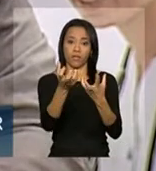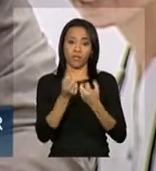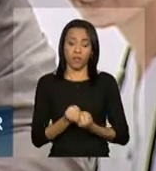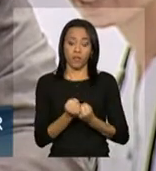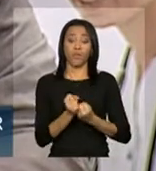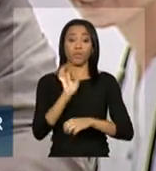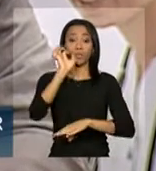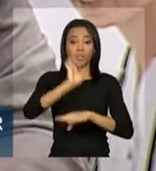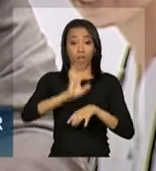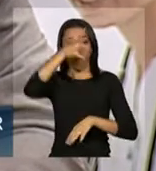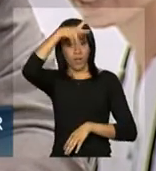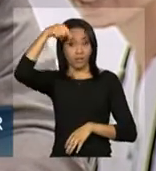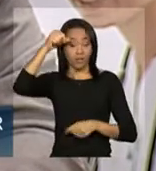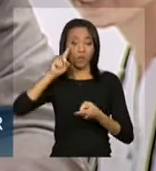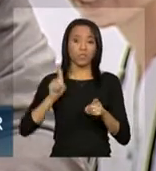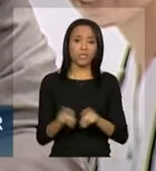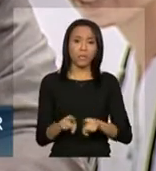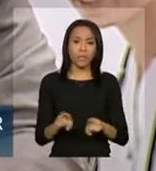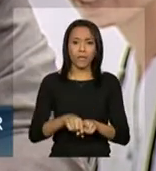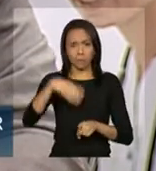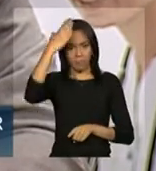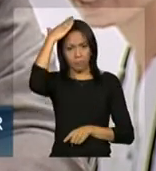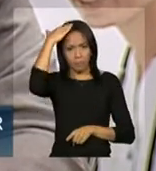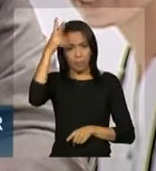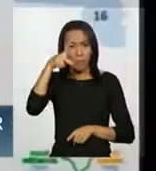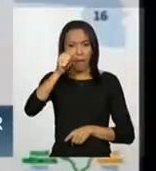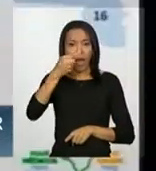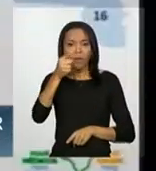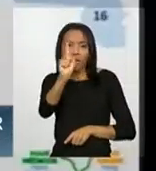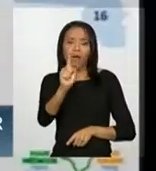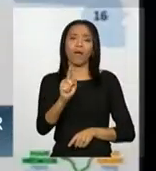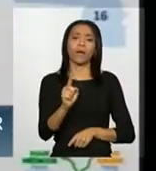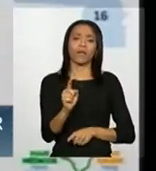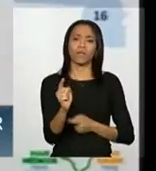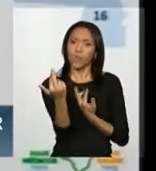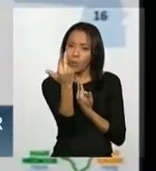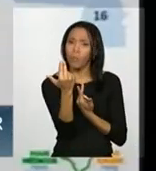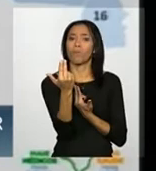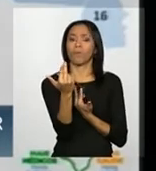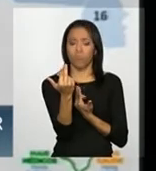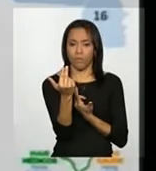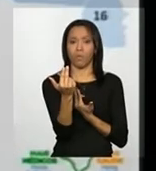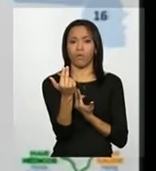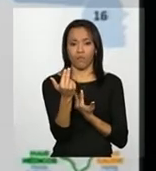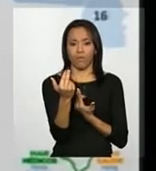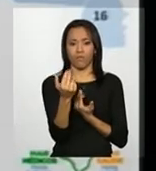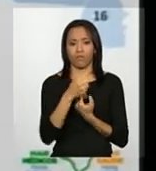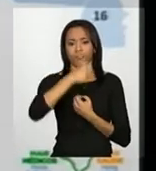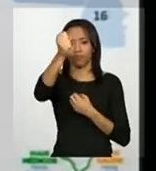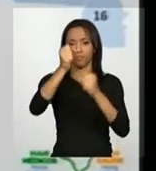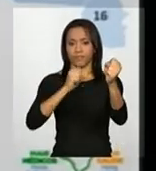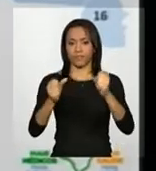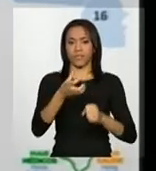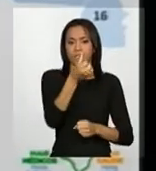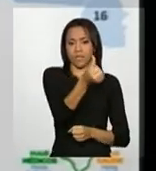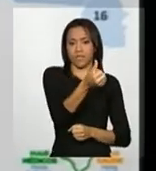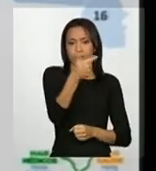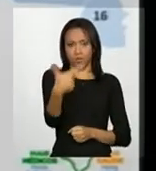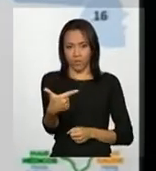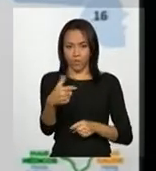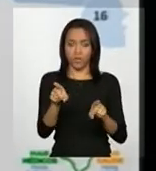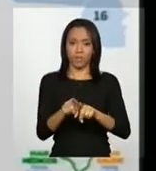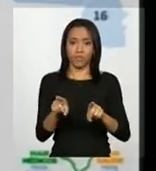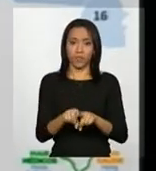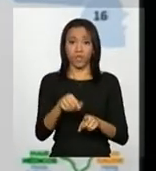amazô e o Estado do Pará praticamente se igualam n nessa locação 62 no Estado do Pará